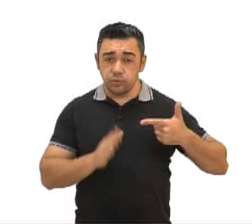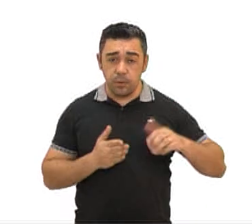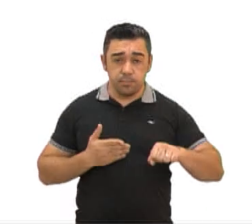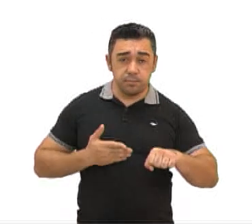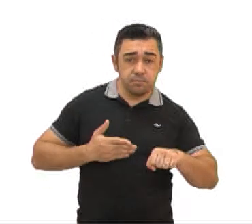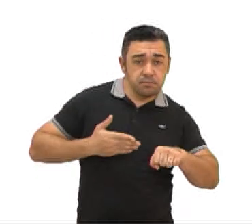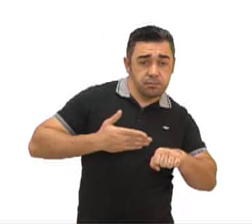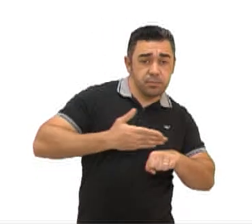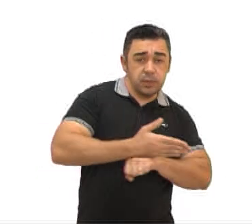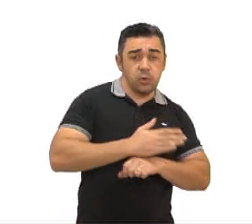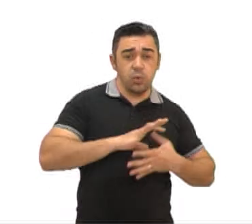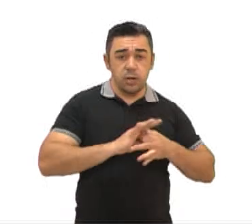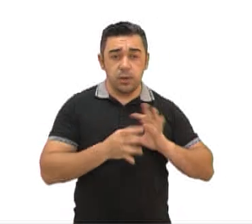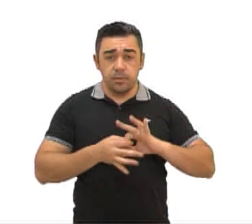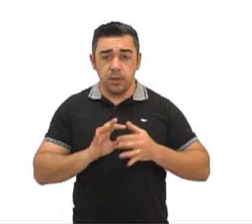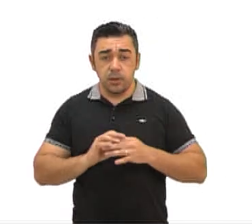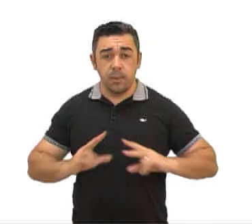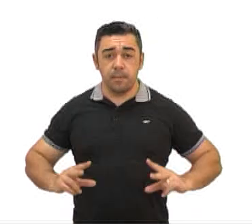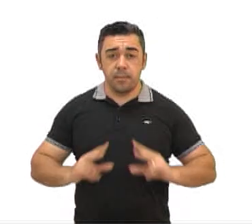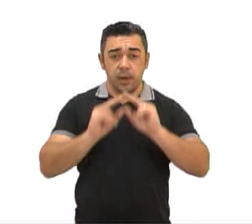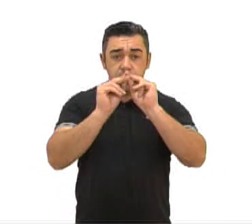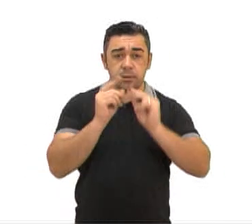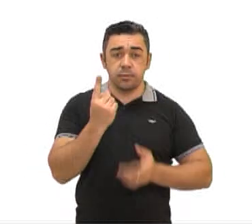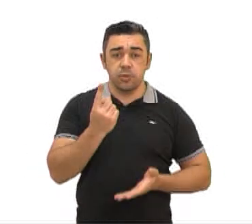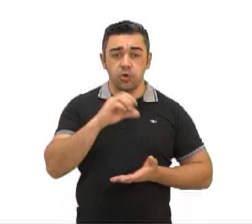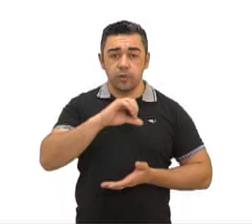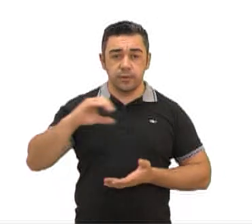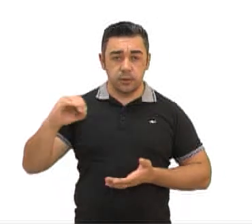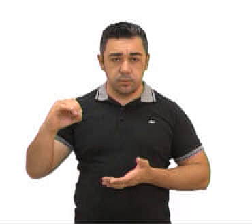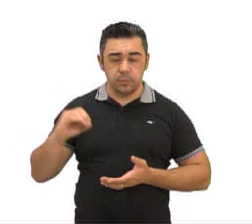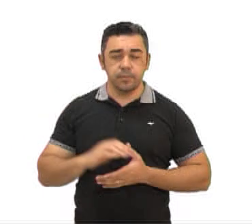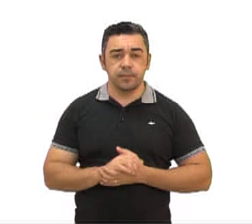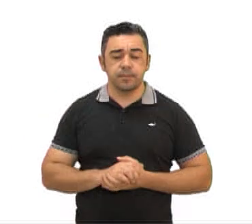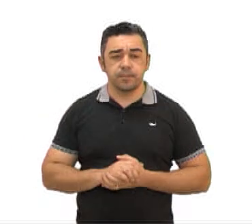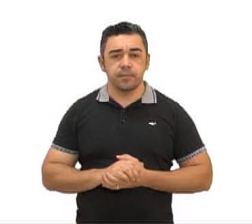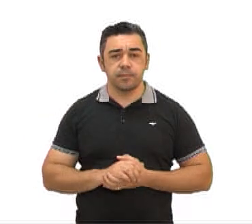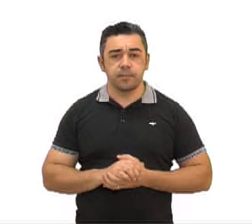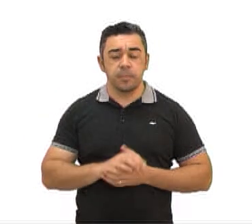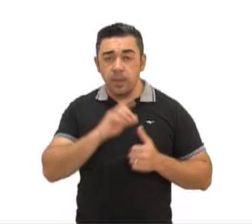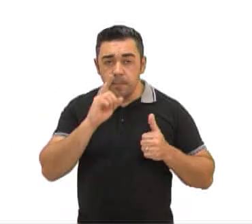Jogos Olímpicos Modernos, em Paris, 1900. O primeiro